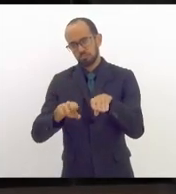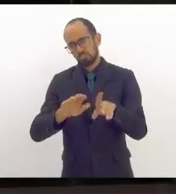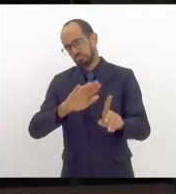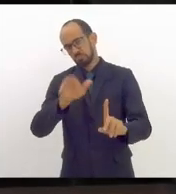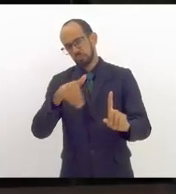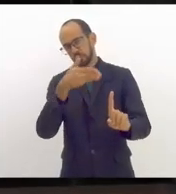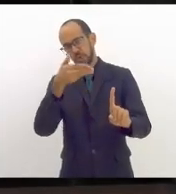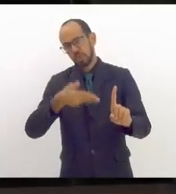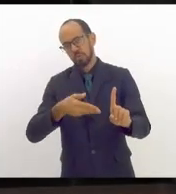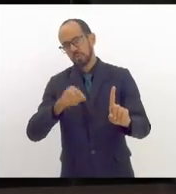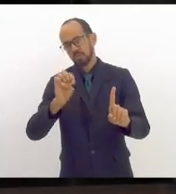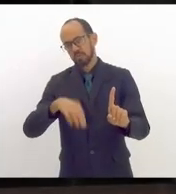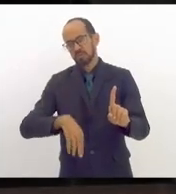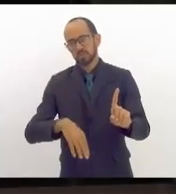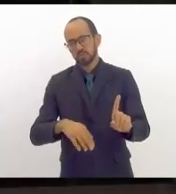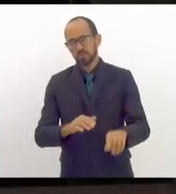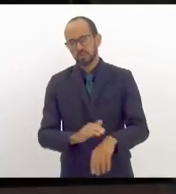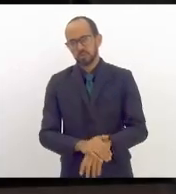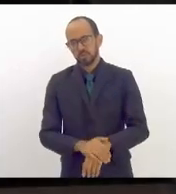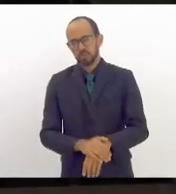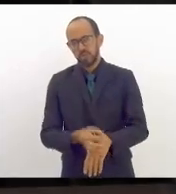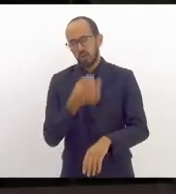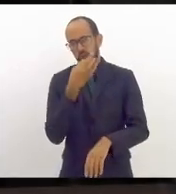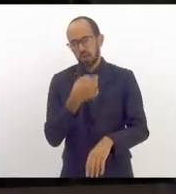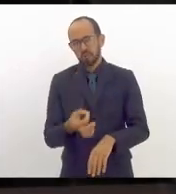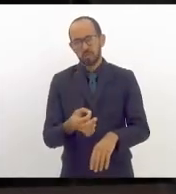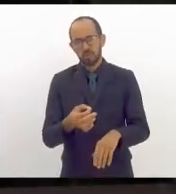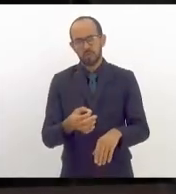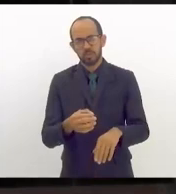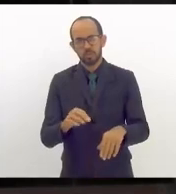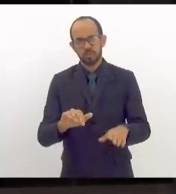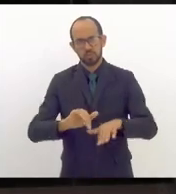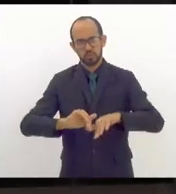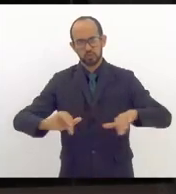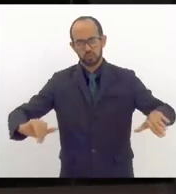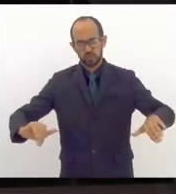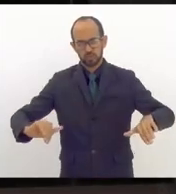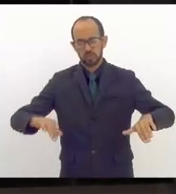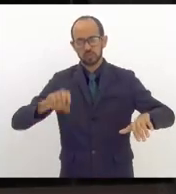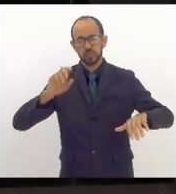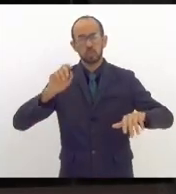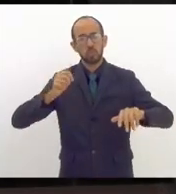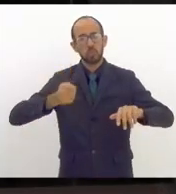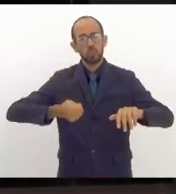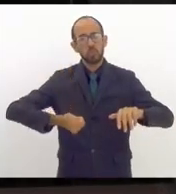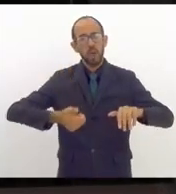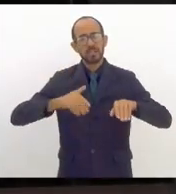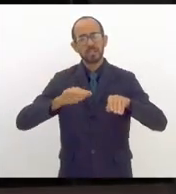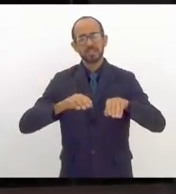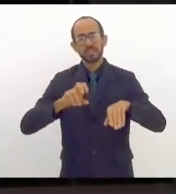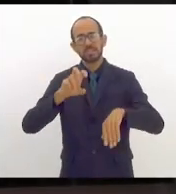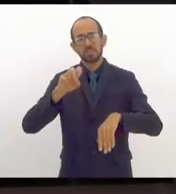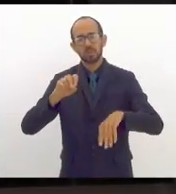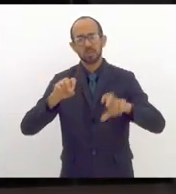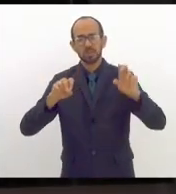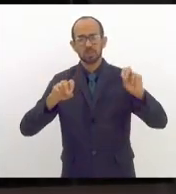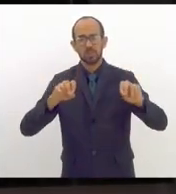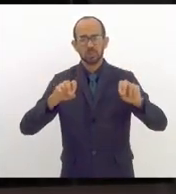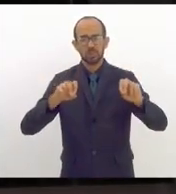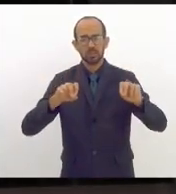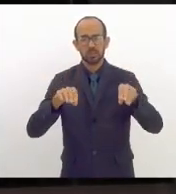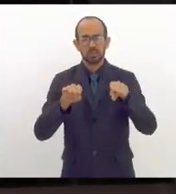reconhecemos opiniões divididas quase que é covalentes mas não é covalentes